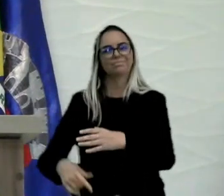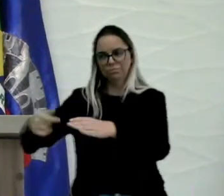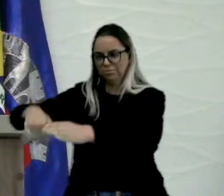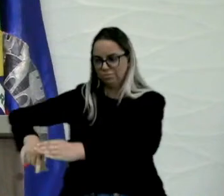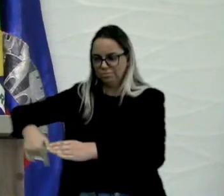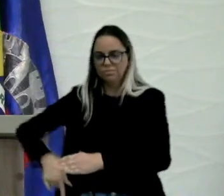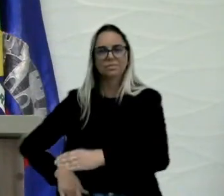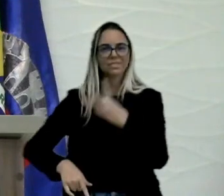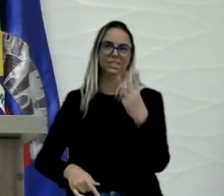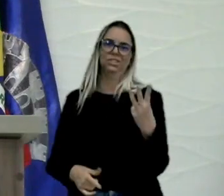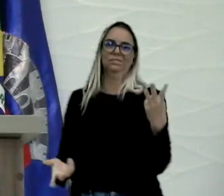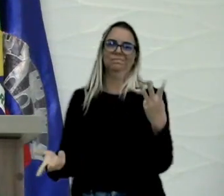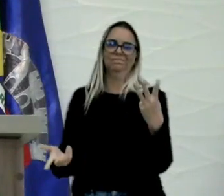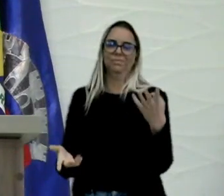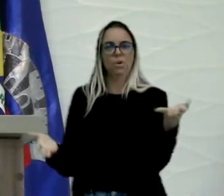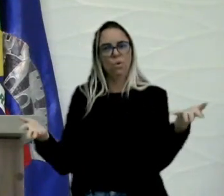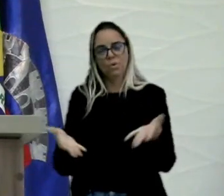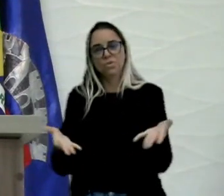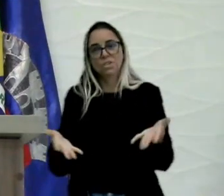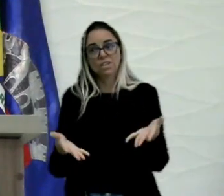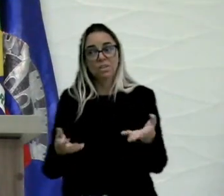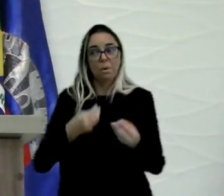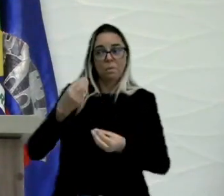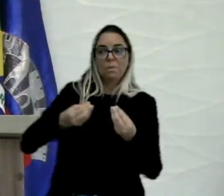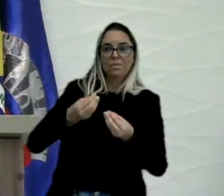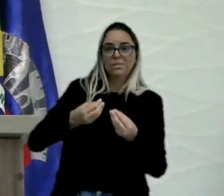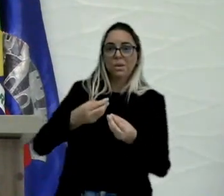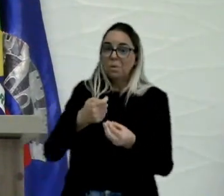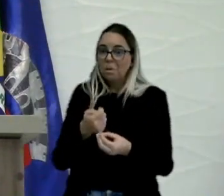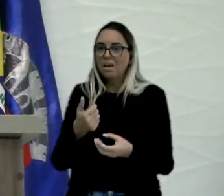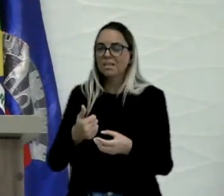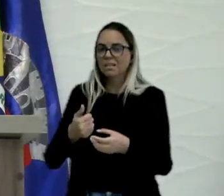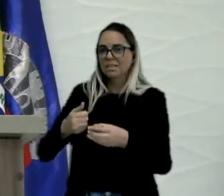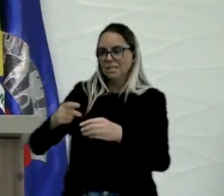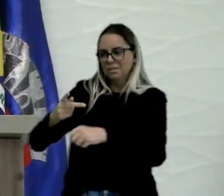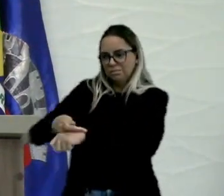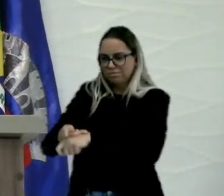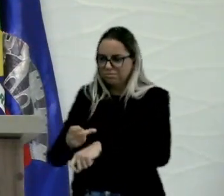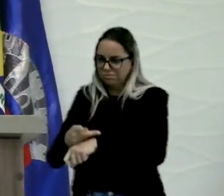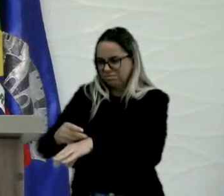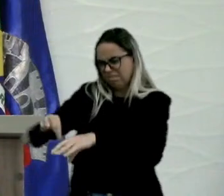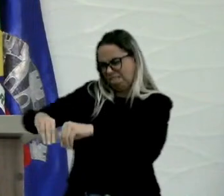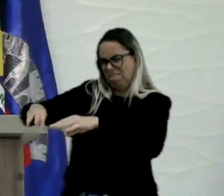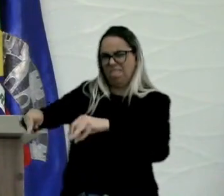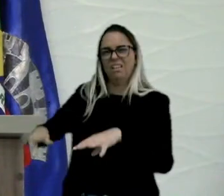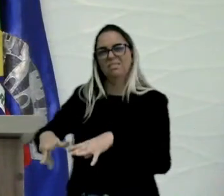três hoje já tá virando uma cateira por qu porque não foi